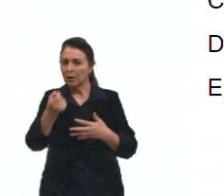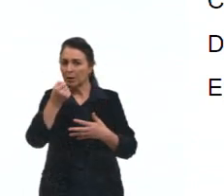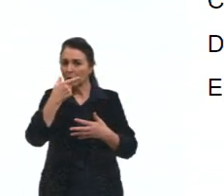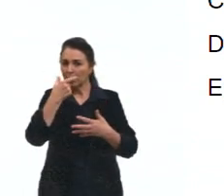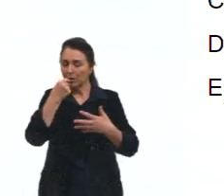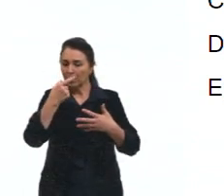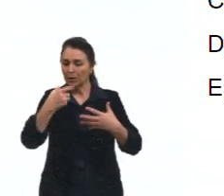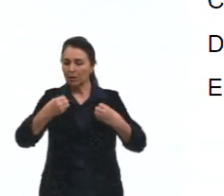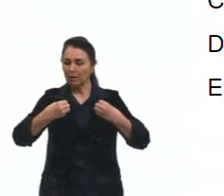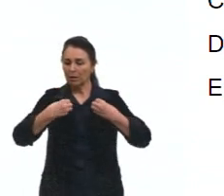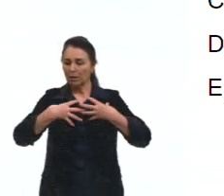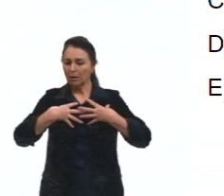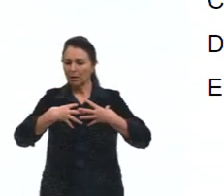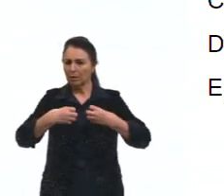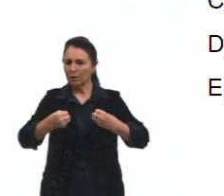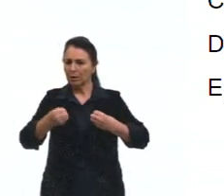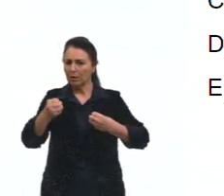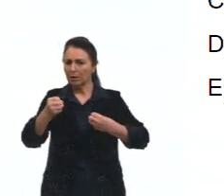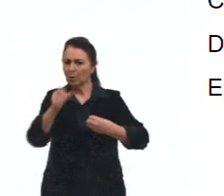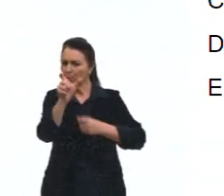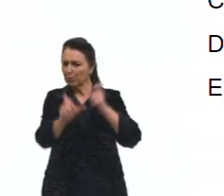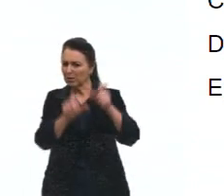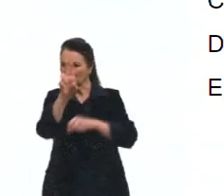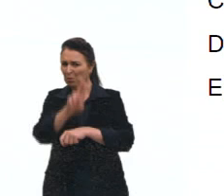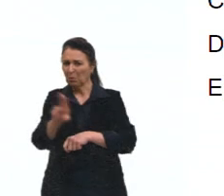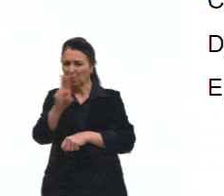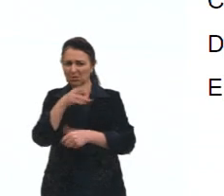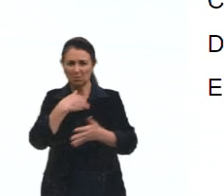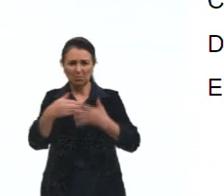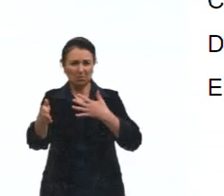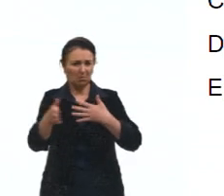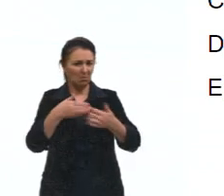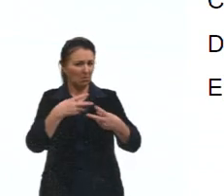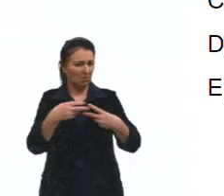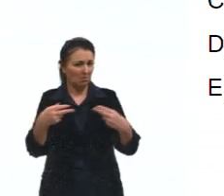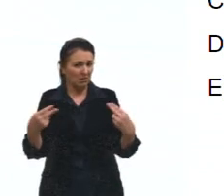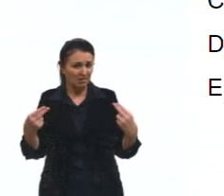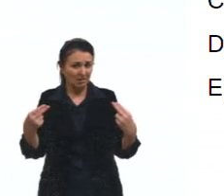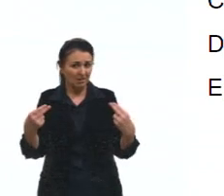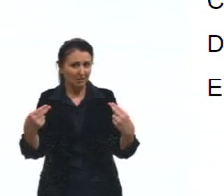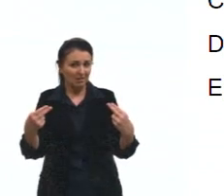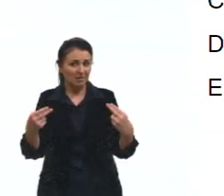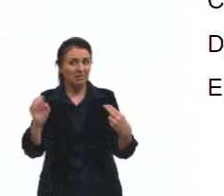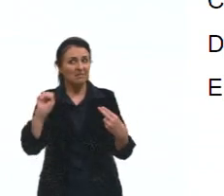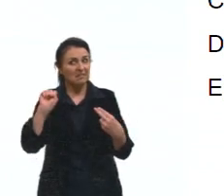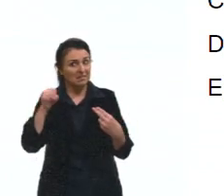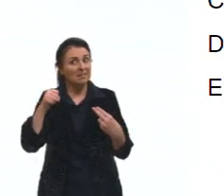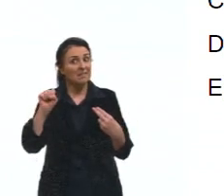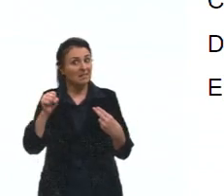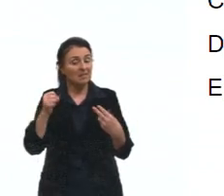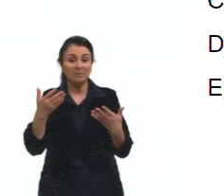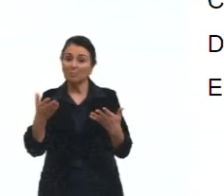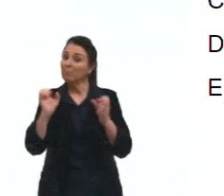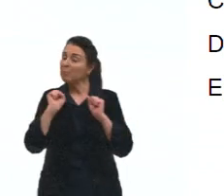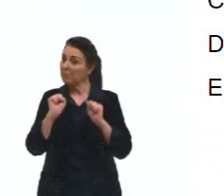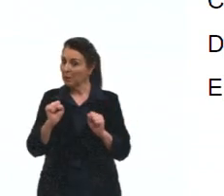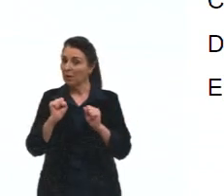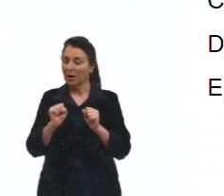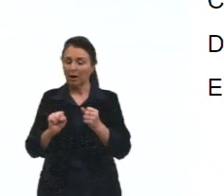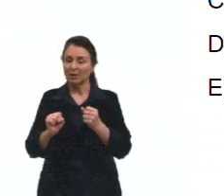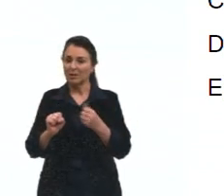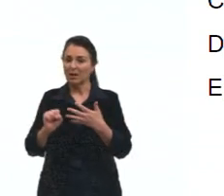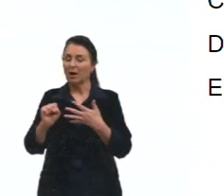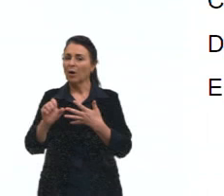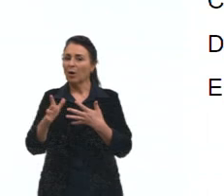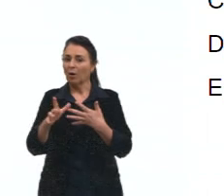são utilizados pela população de maneira discriminada é o que eu tô falando né Gente olha com certeza esse aí